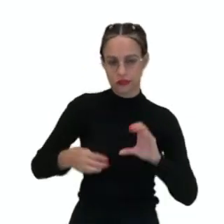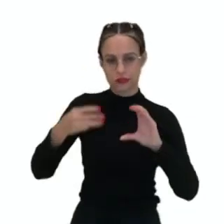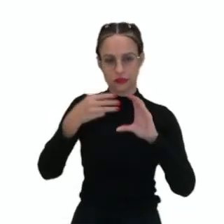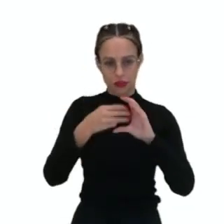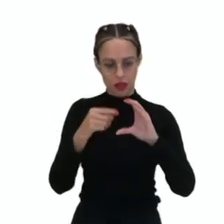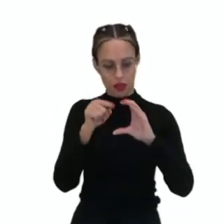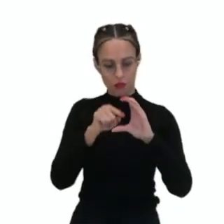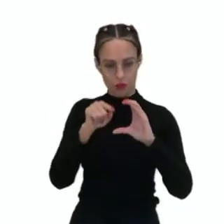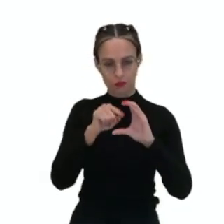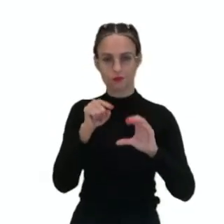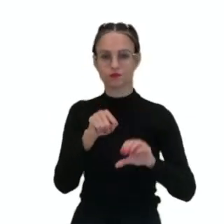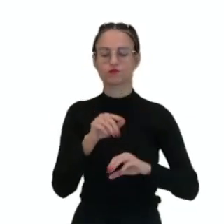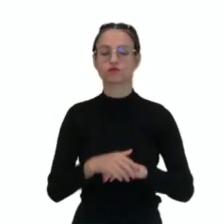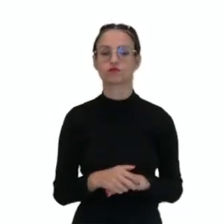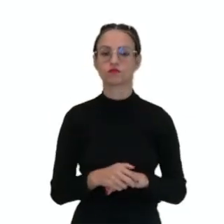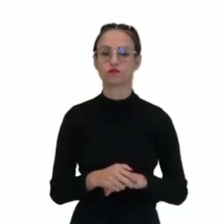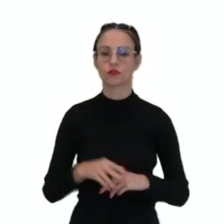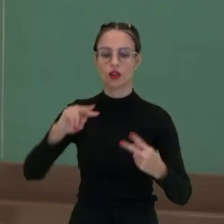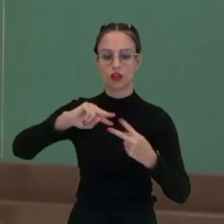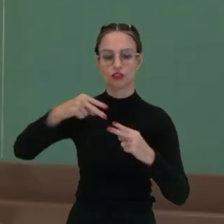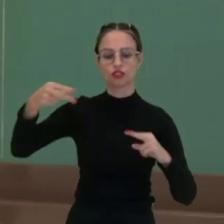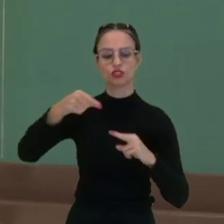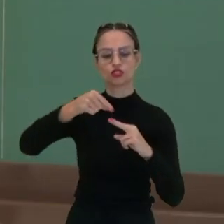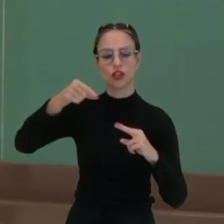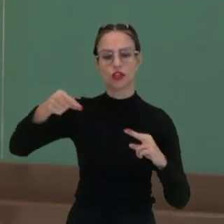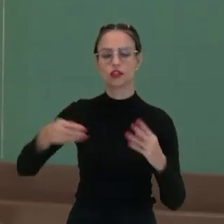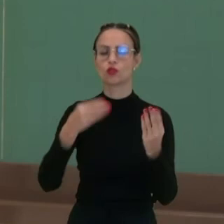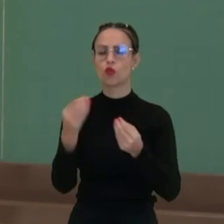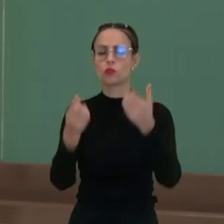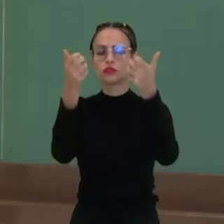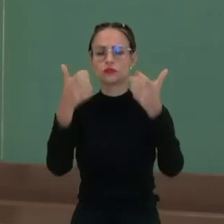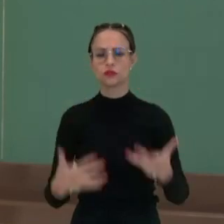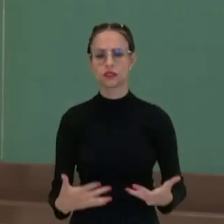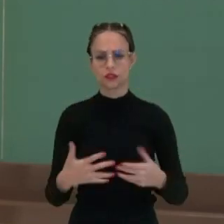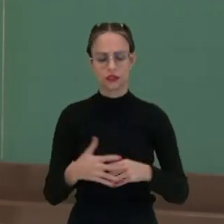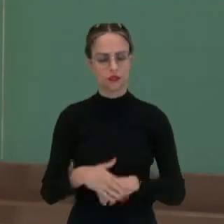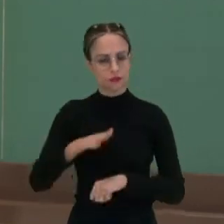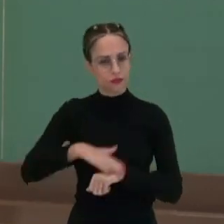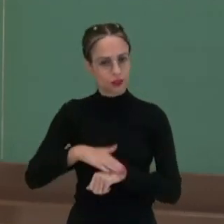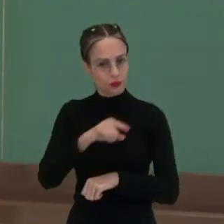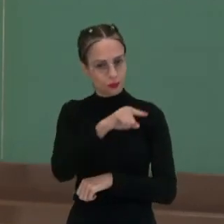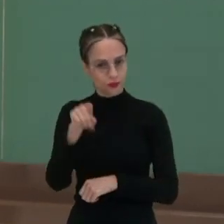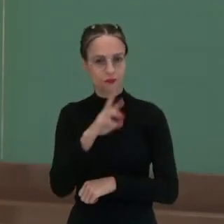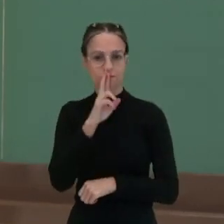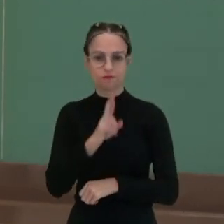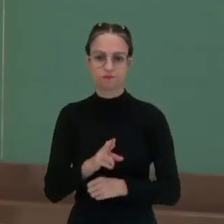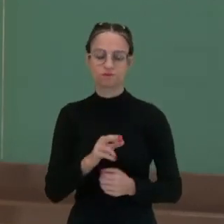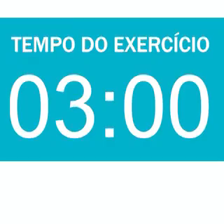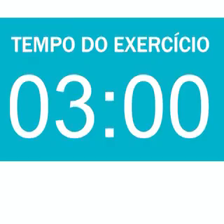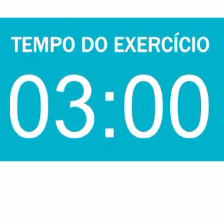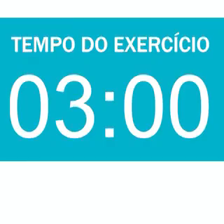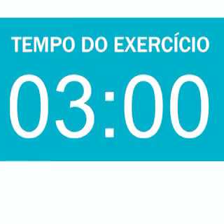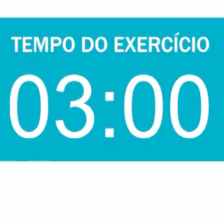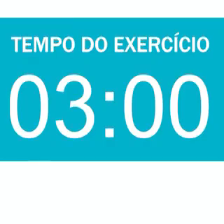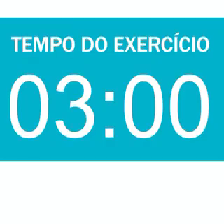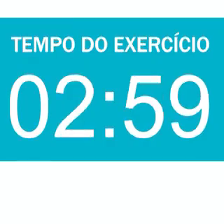célula. Como os genes podem ser definidos? Um tempinho para vocês responderem.